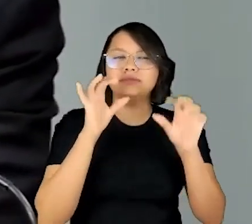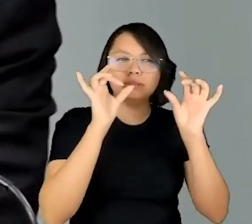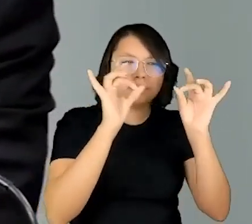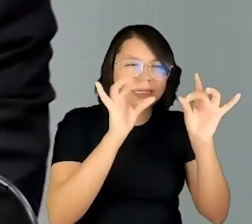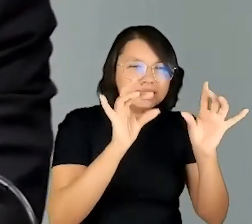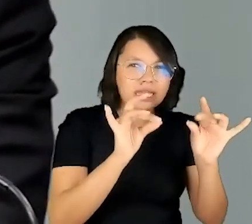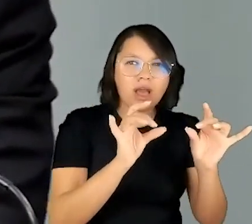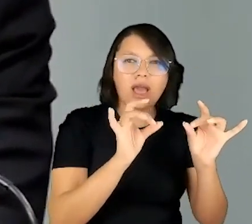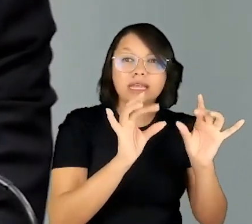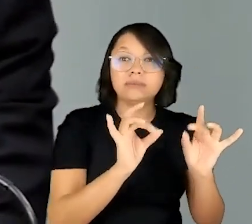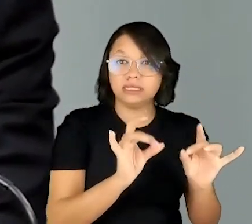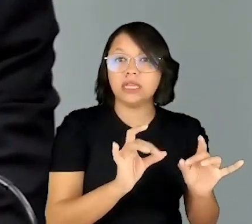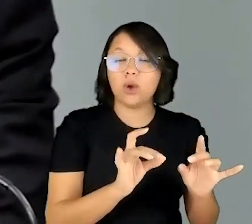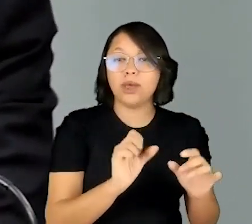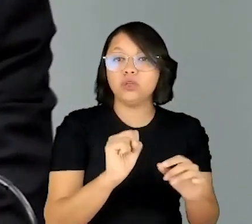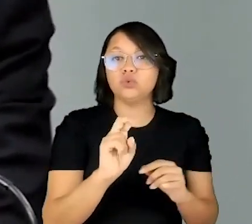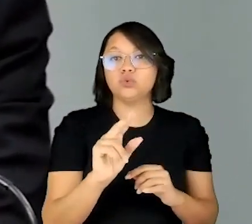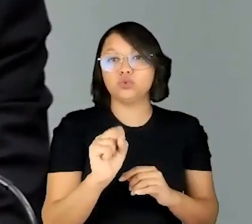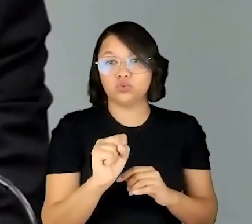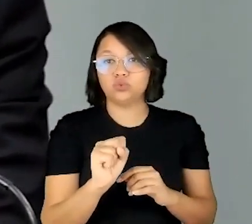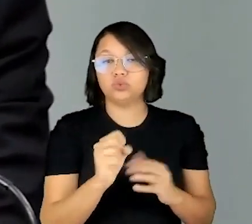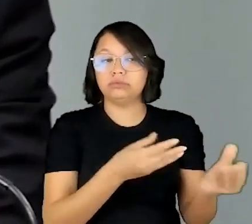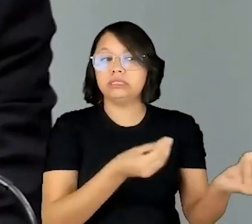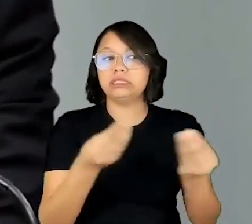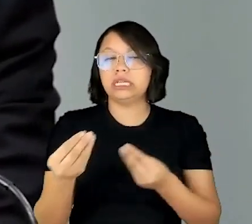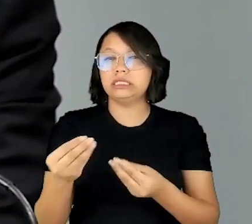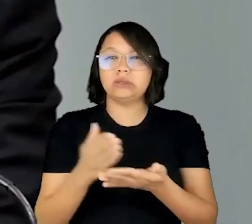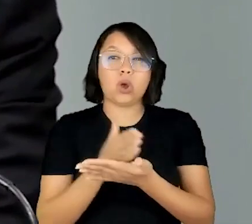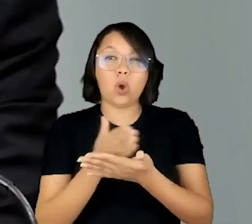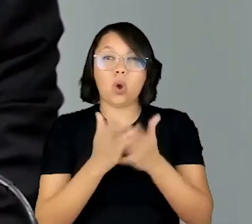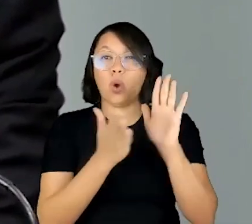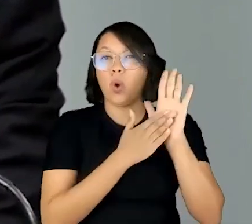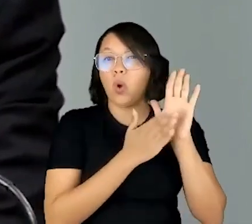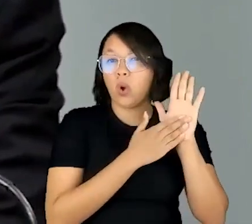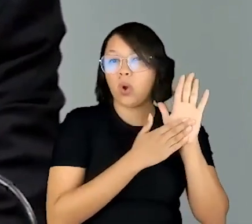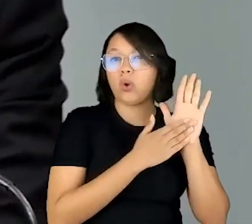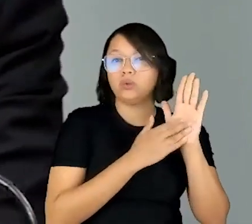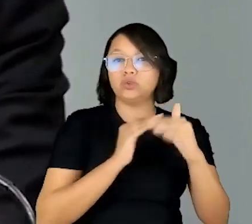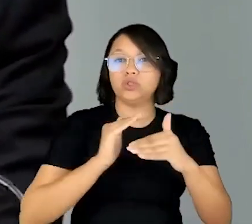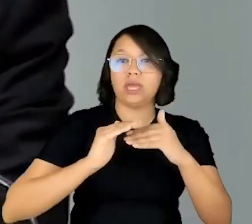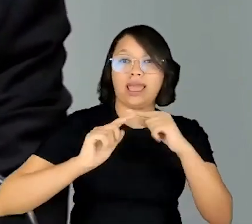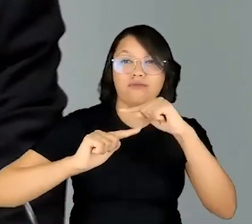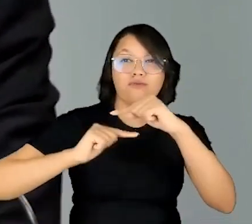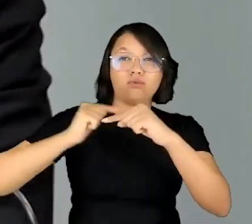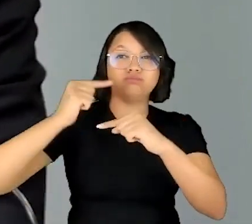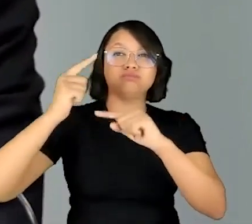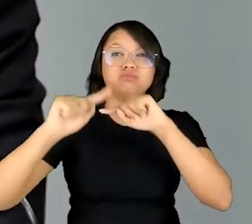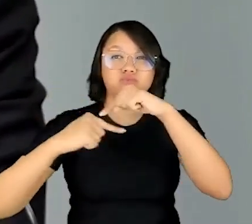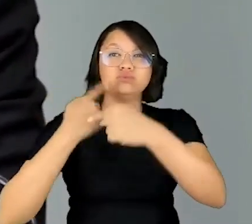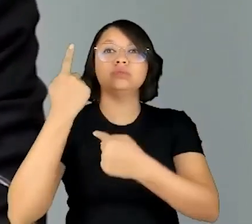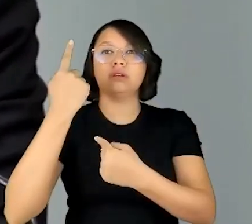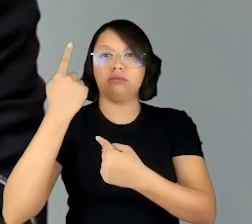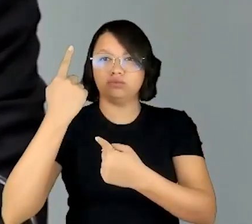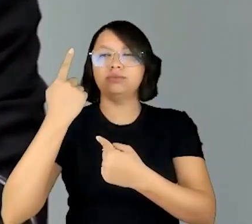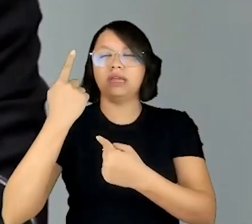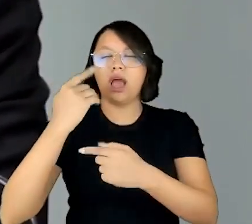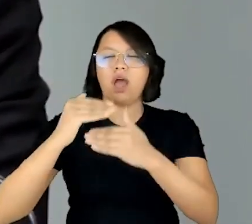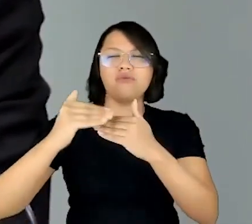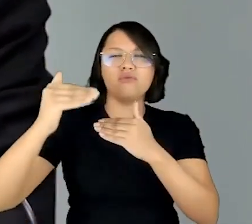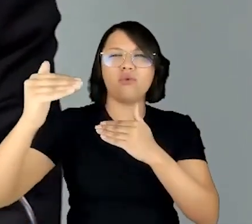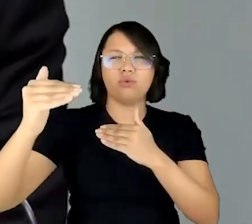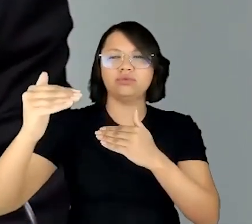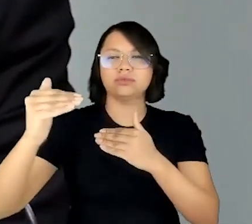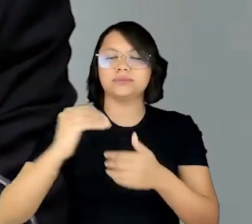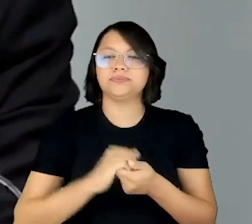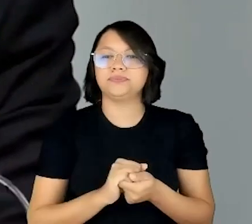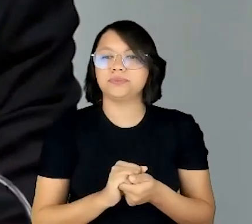do SUS, e talvez trazendo algumas propostas de evolução possível dentro do quadro. Eu